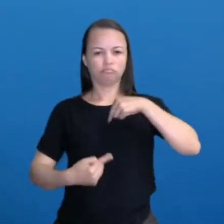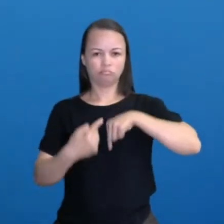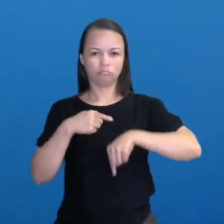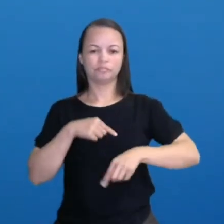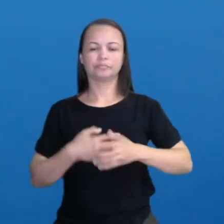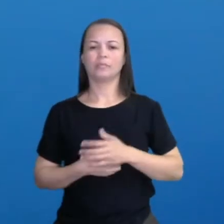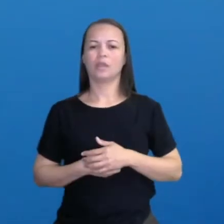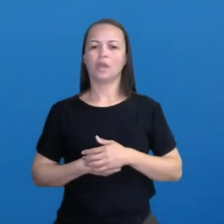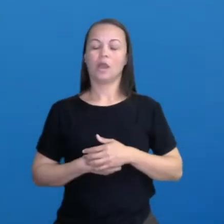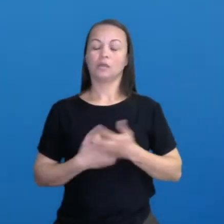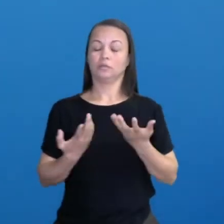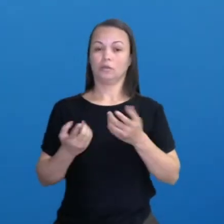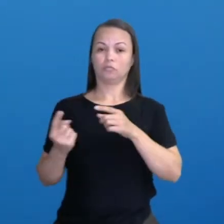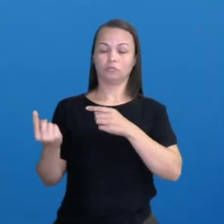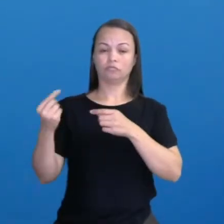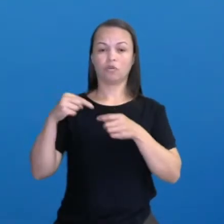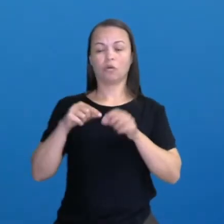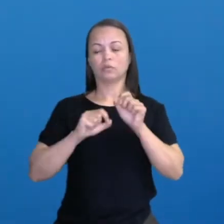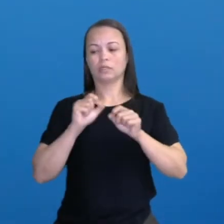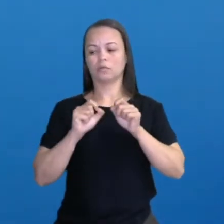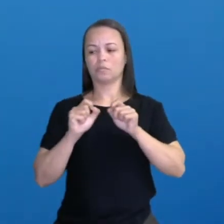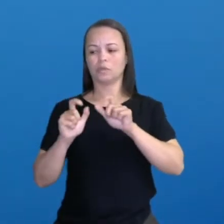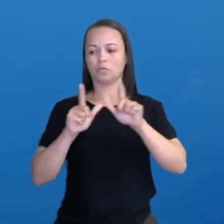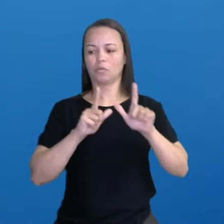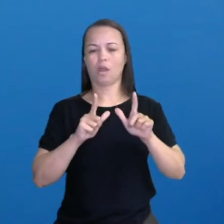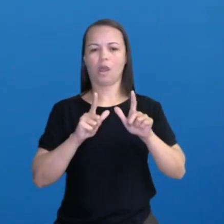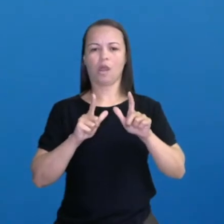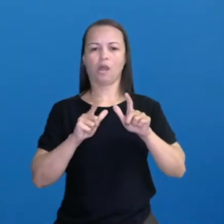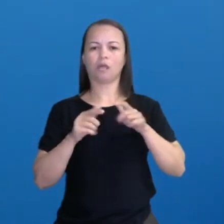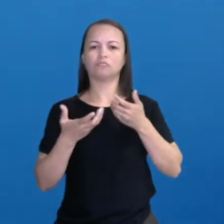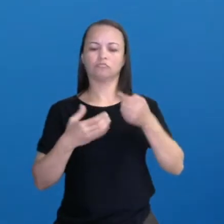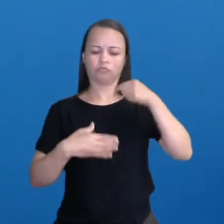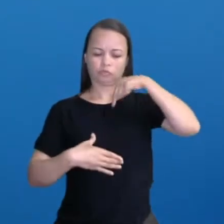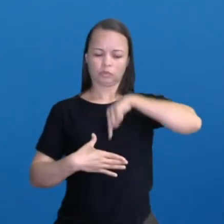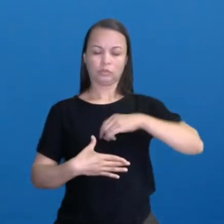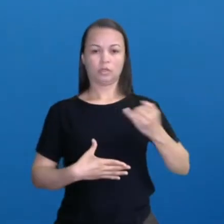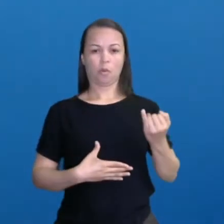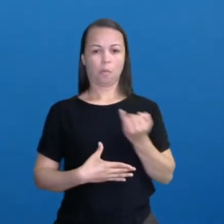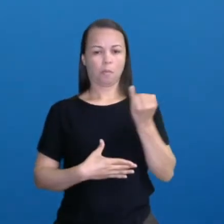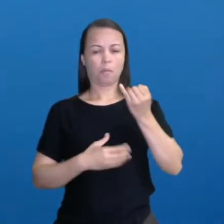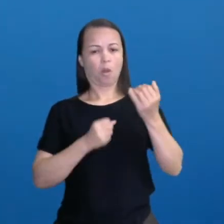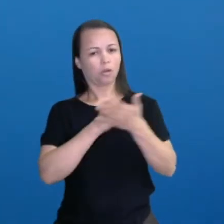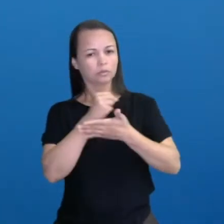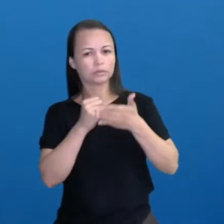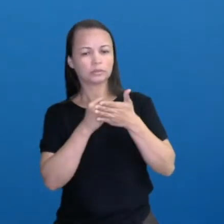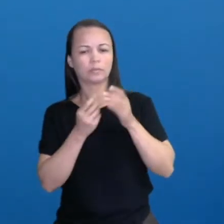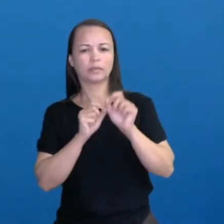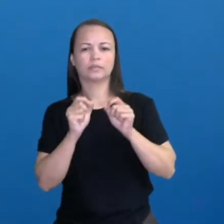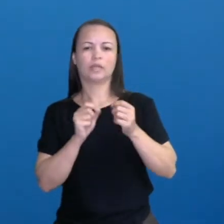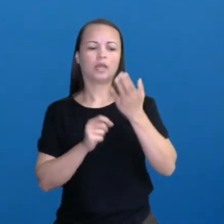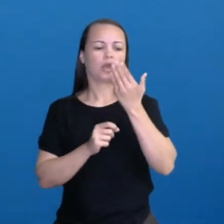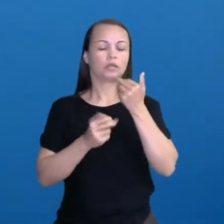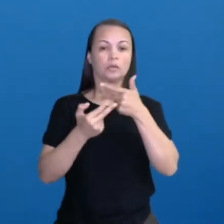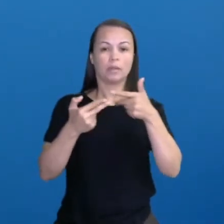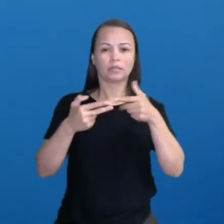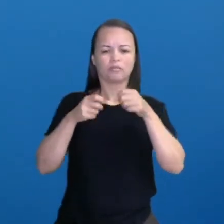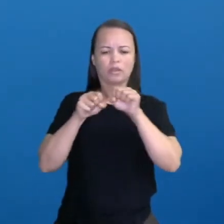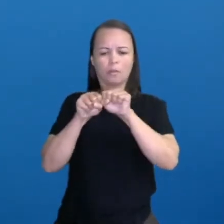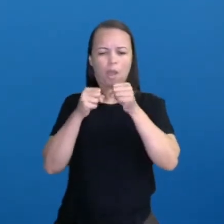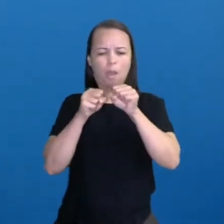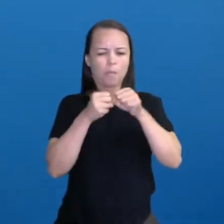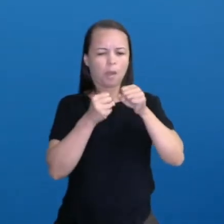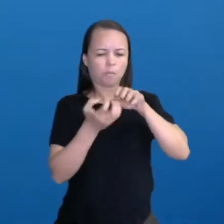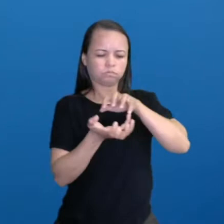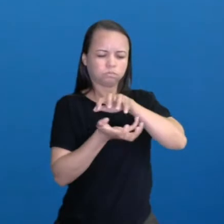Então, a função básica é essa do sistema digestório. É recrutar esse alimento que vai ser devidamente quebrado para